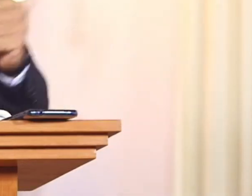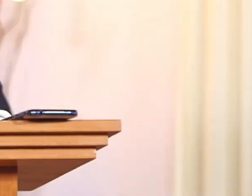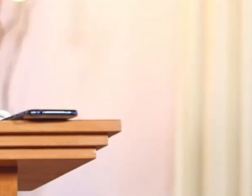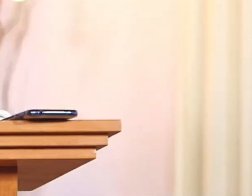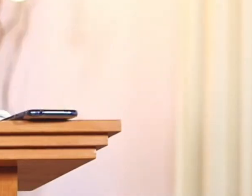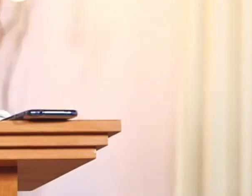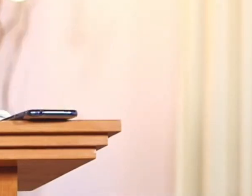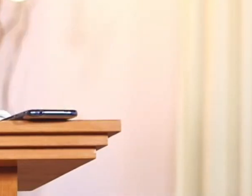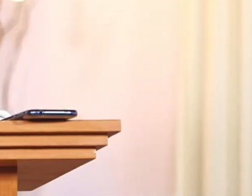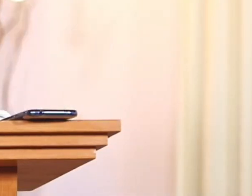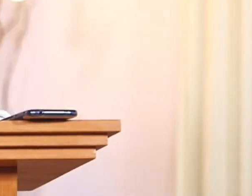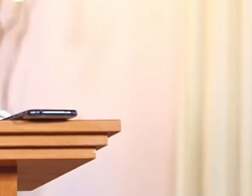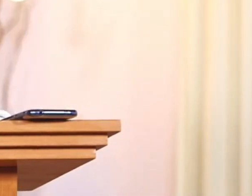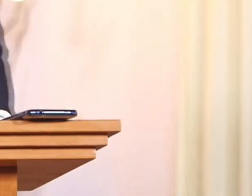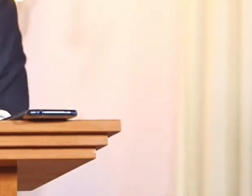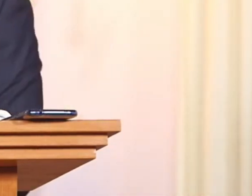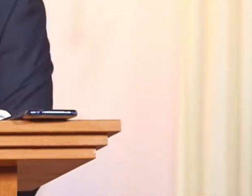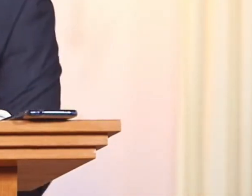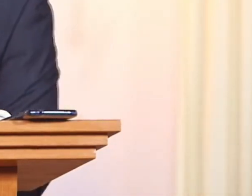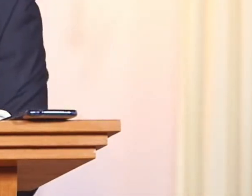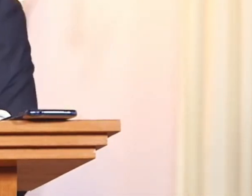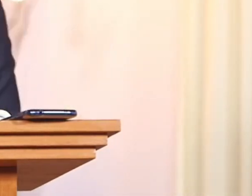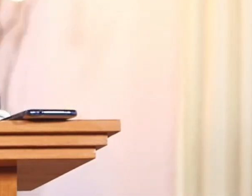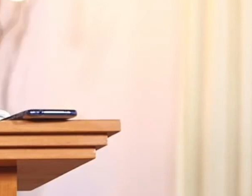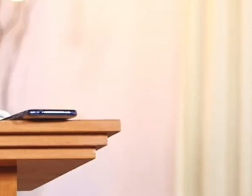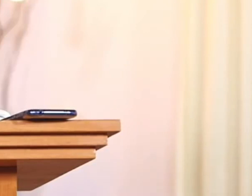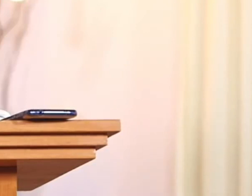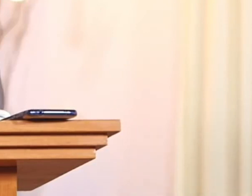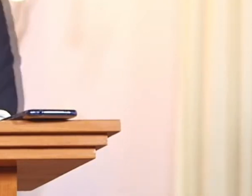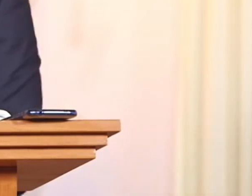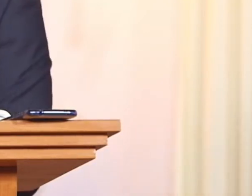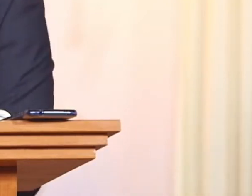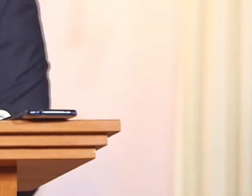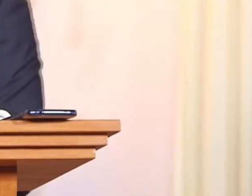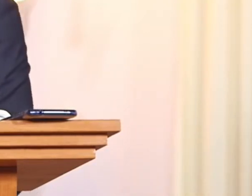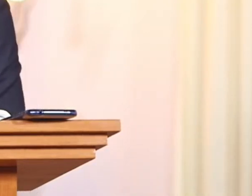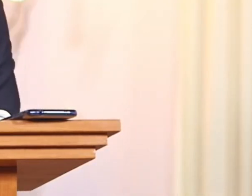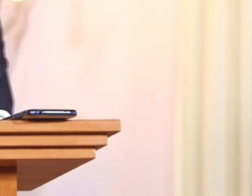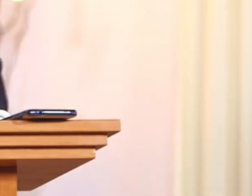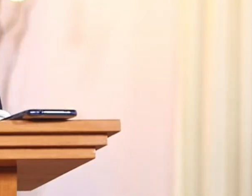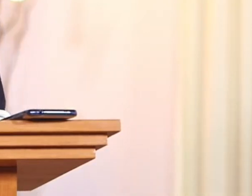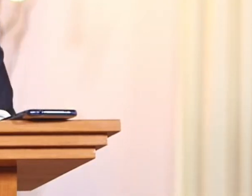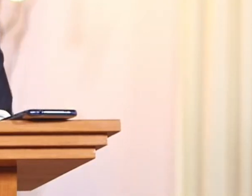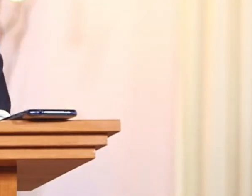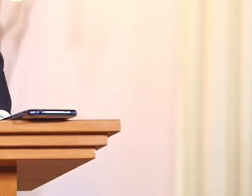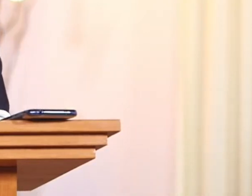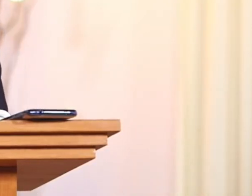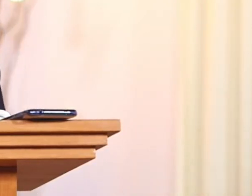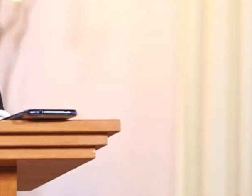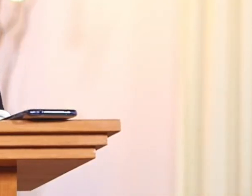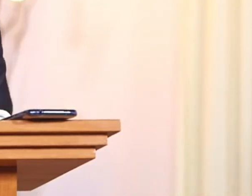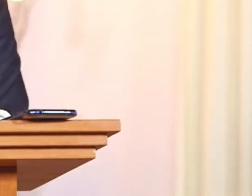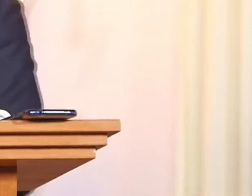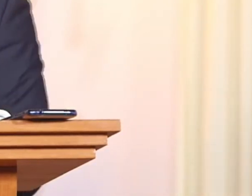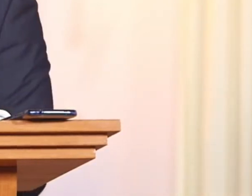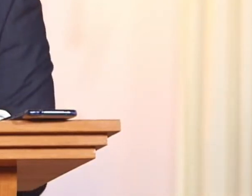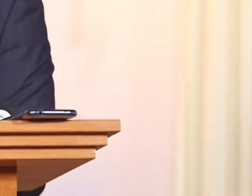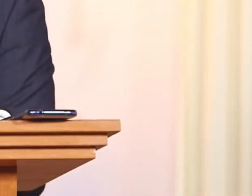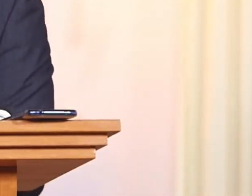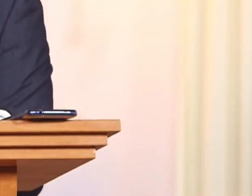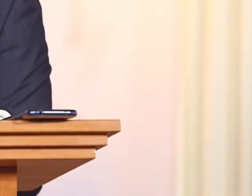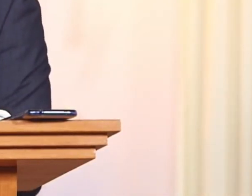atenção. Aí você pode se perguntar, mas Eutico estava morto? Sim, ele estava